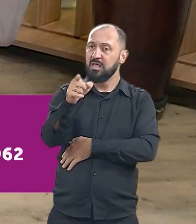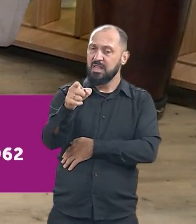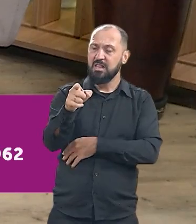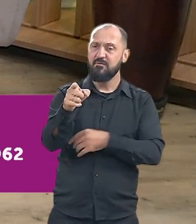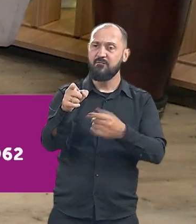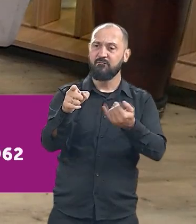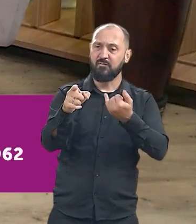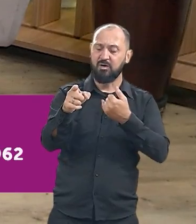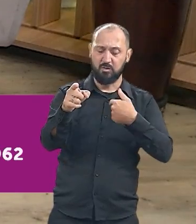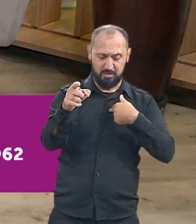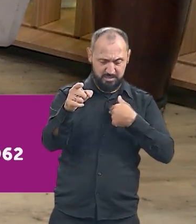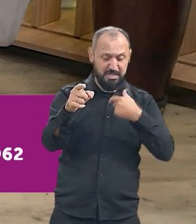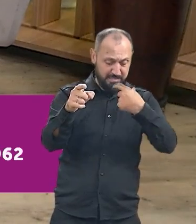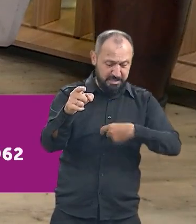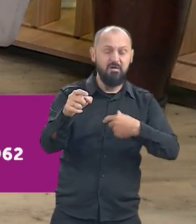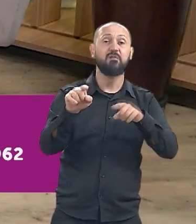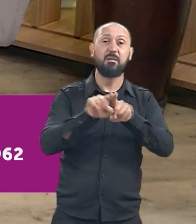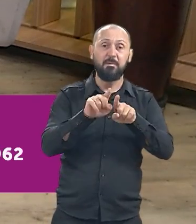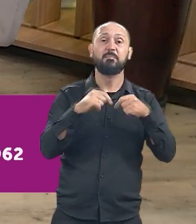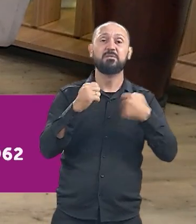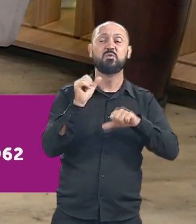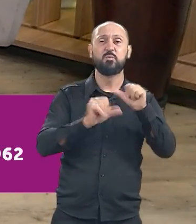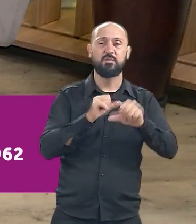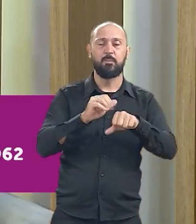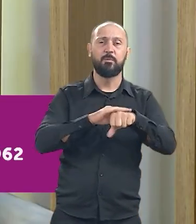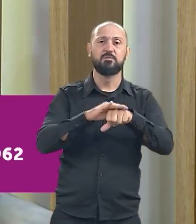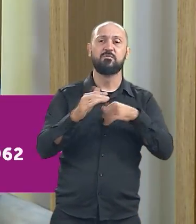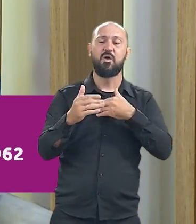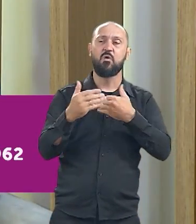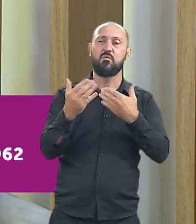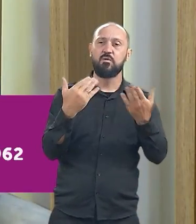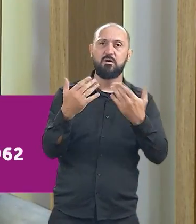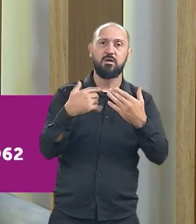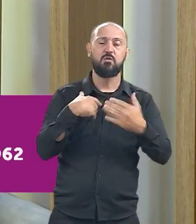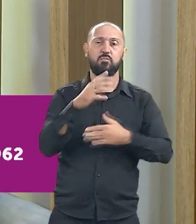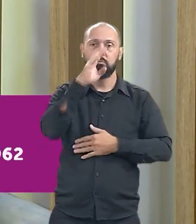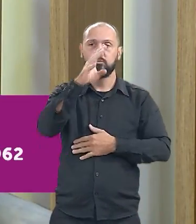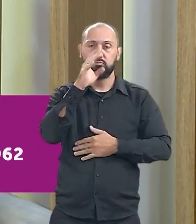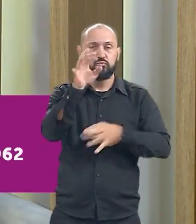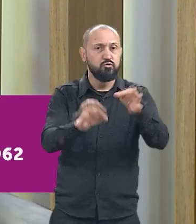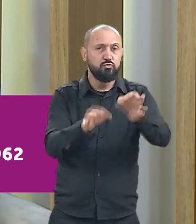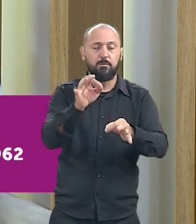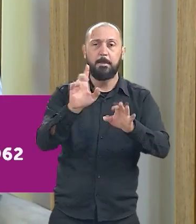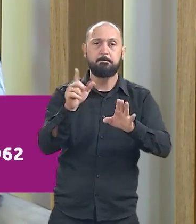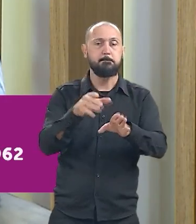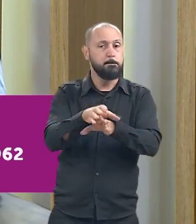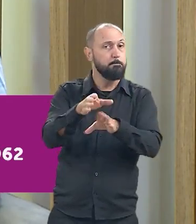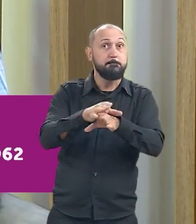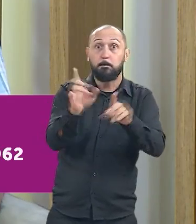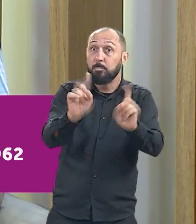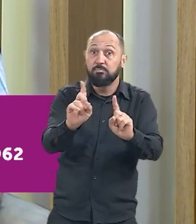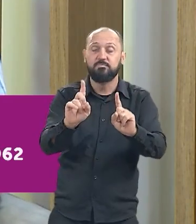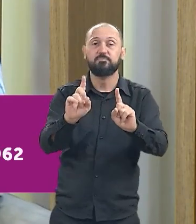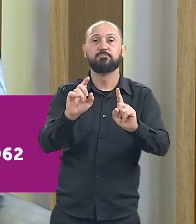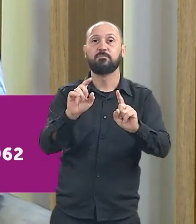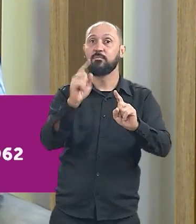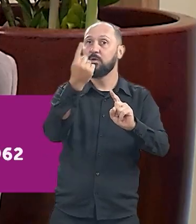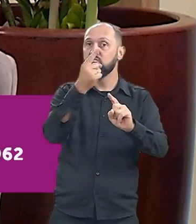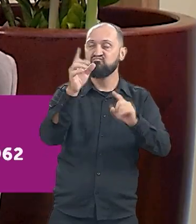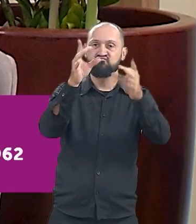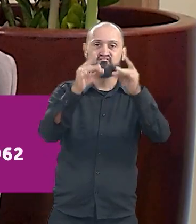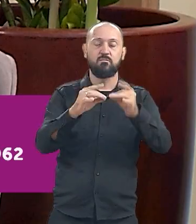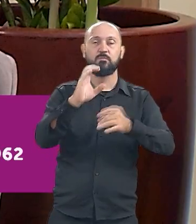você vai conversar com o outro, você não vai julgar, você não vai aconselhar. Outro detalhe, o CVV não aconselha. Não é um